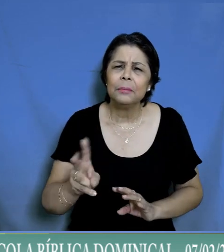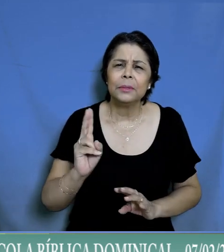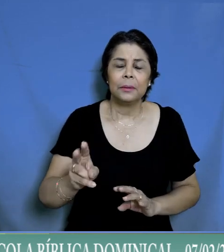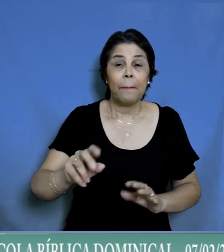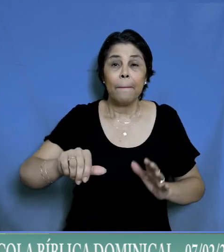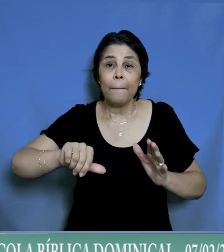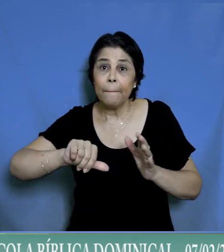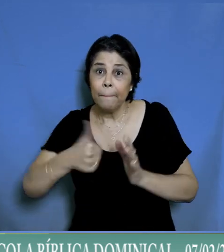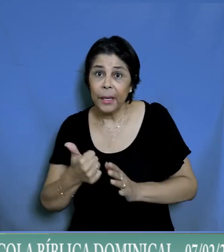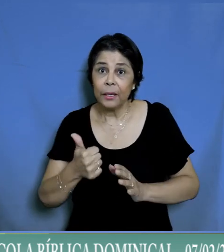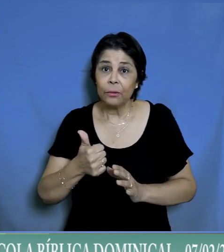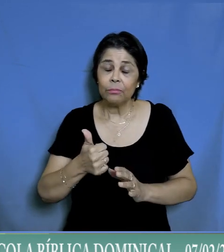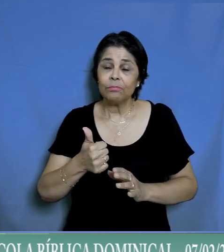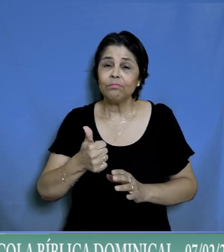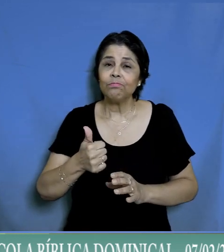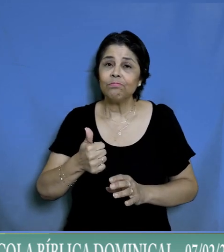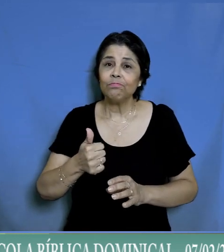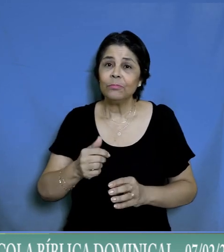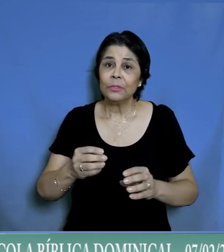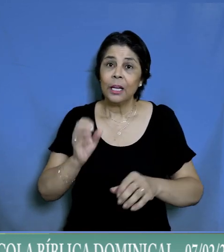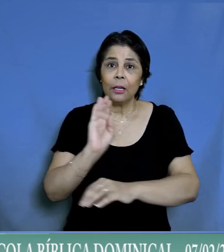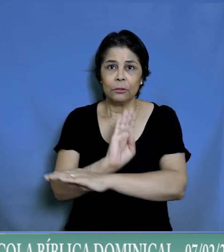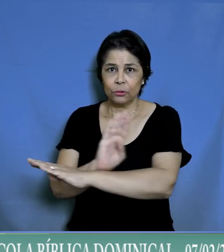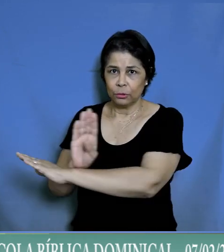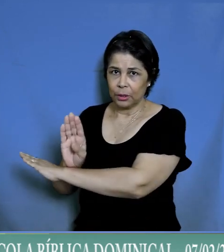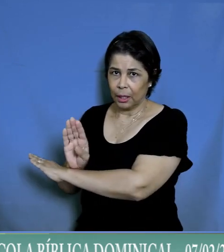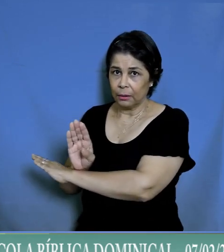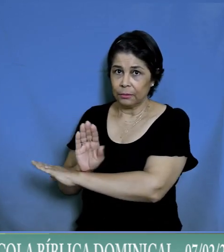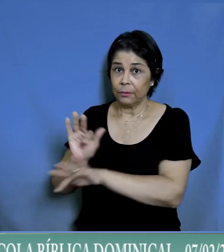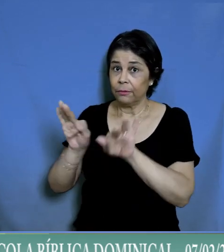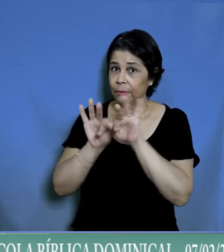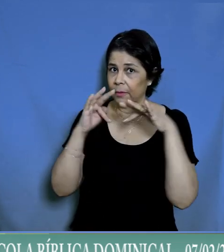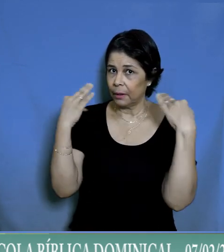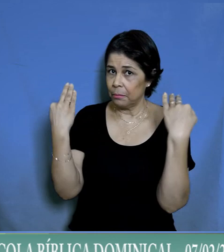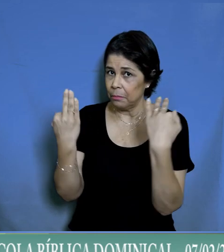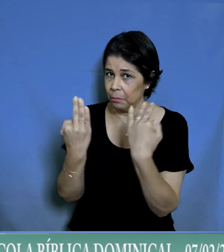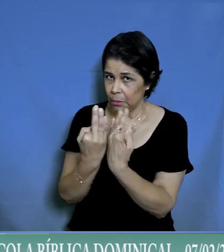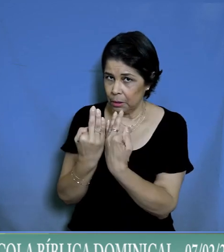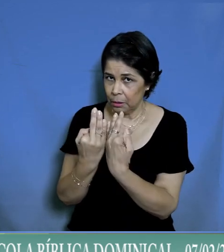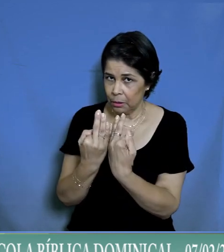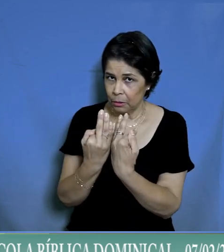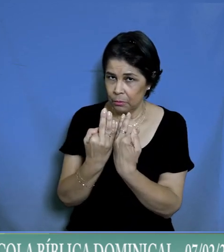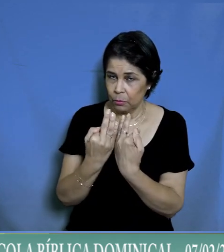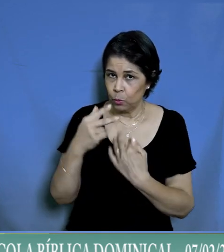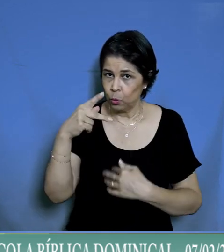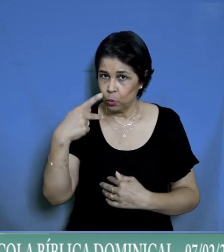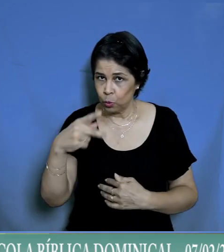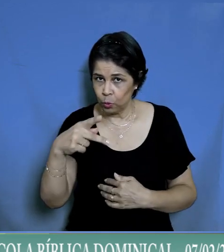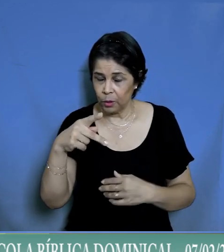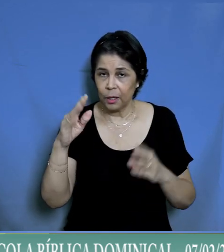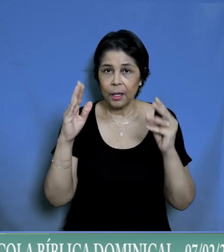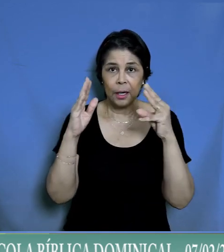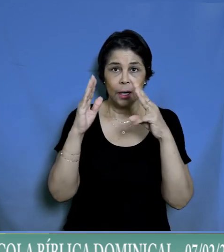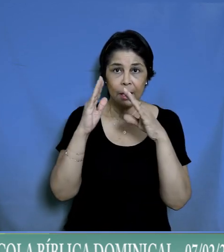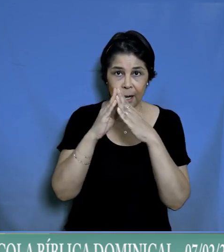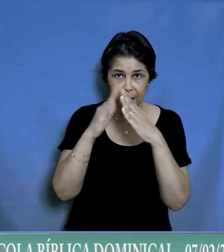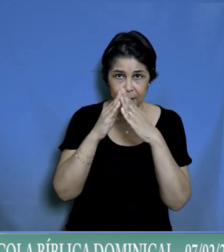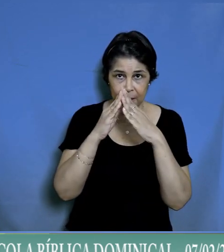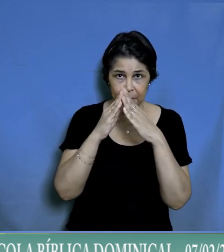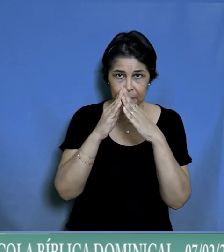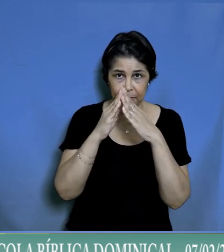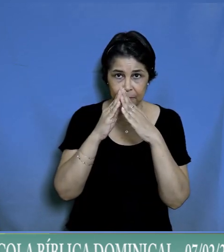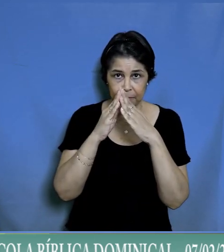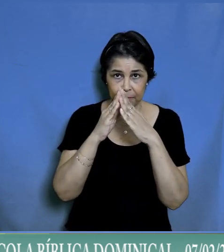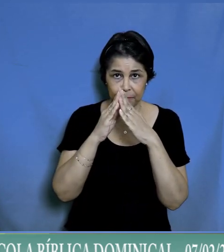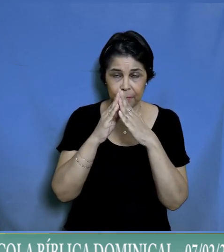casa. Então casa, igreja, cidade, estado, asilos, gente carente, gente pobre, gente que bate na porta. Vai dar